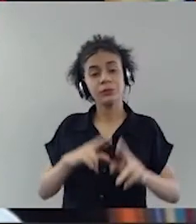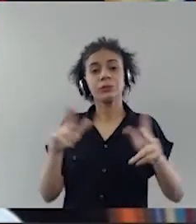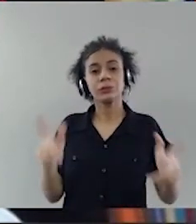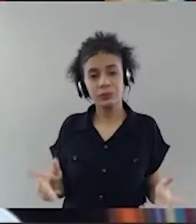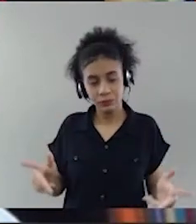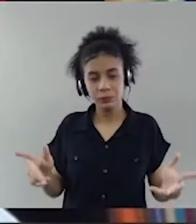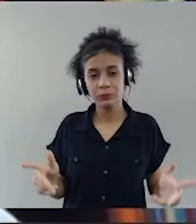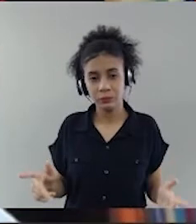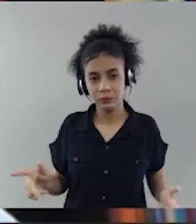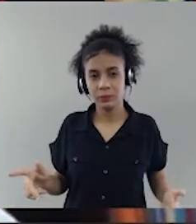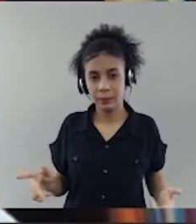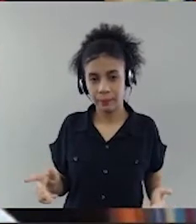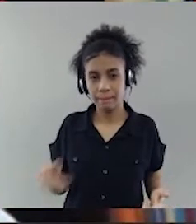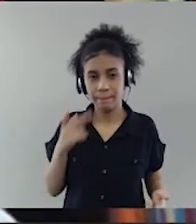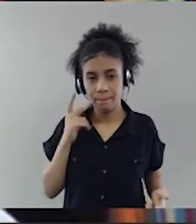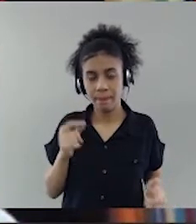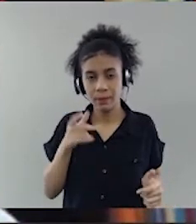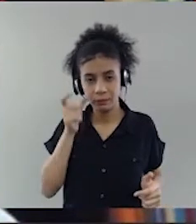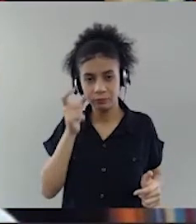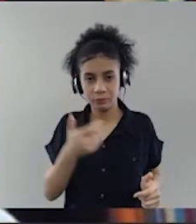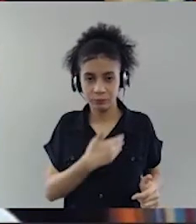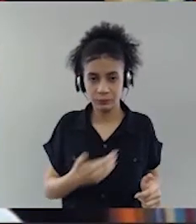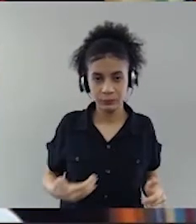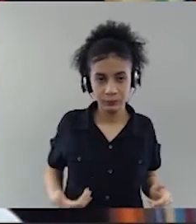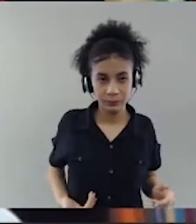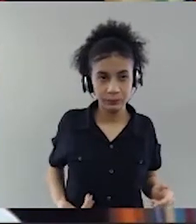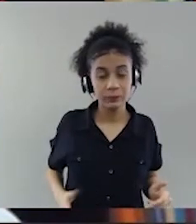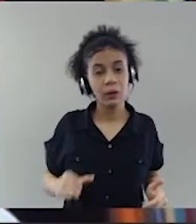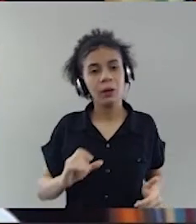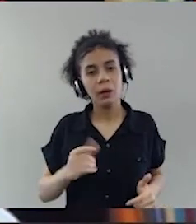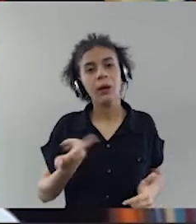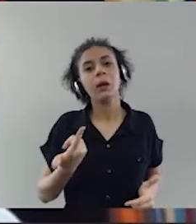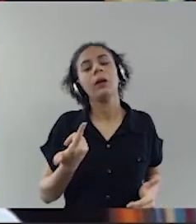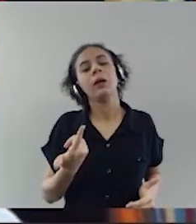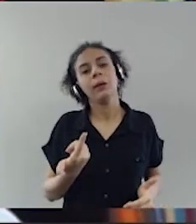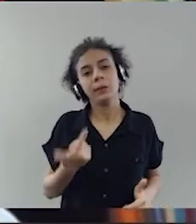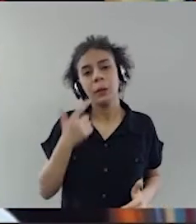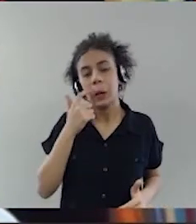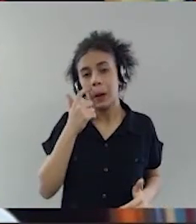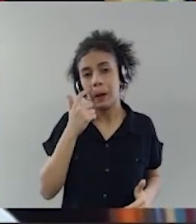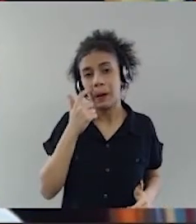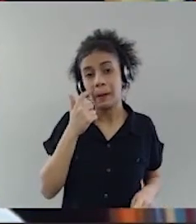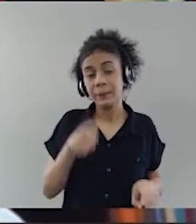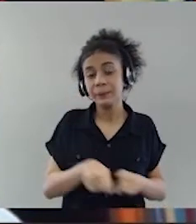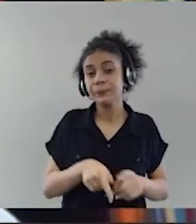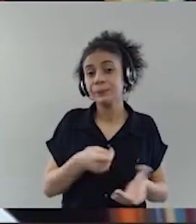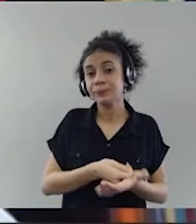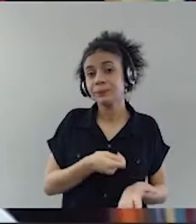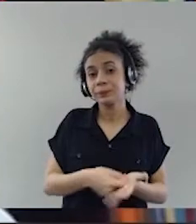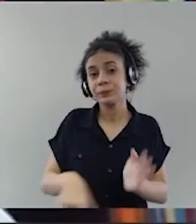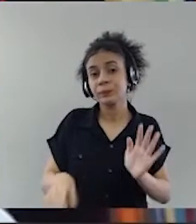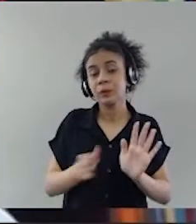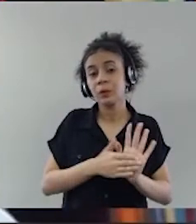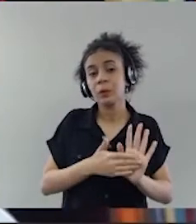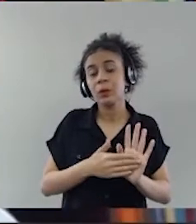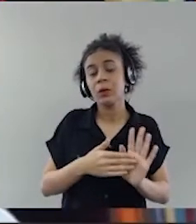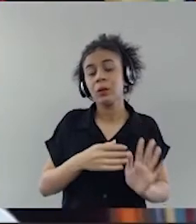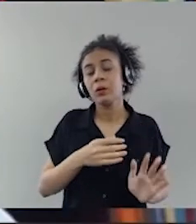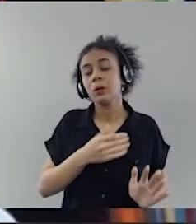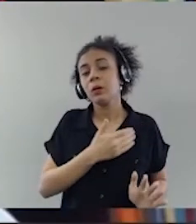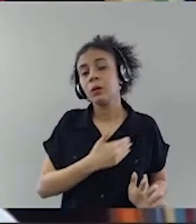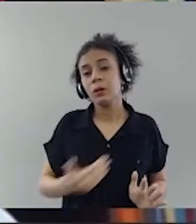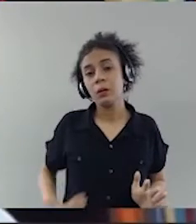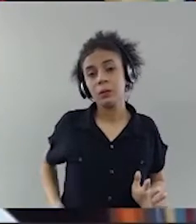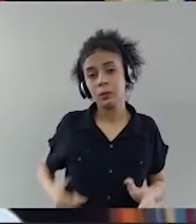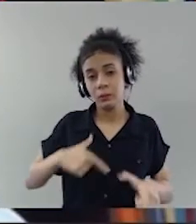para o interesse público. Claro também que esse dever imposto aos agentes públicos não